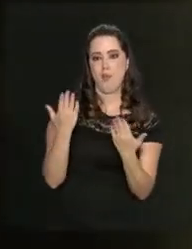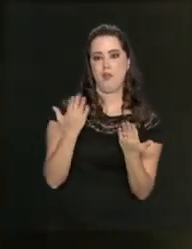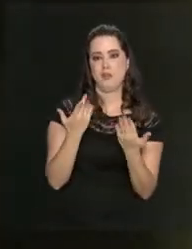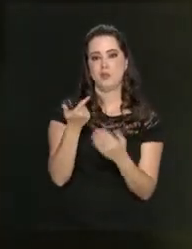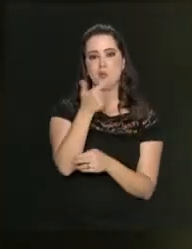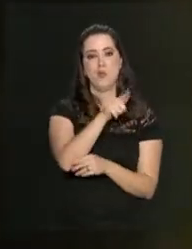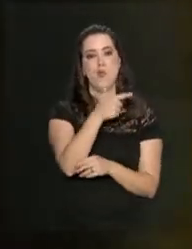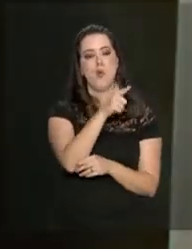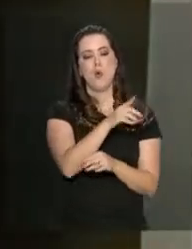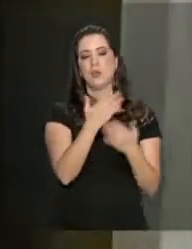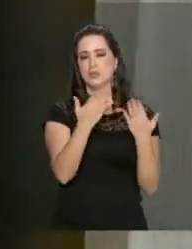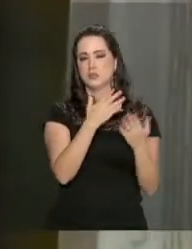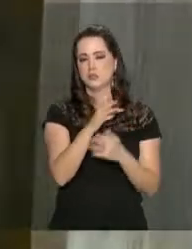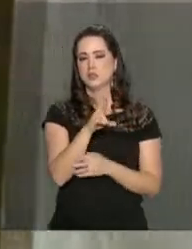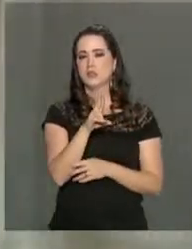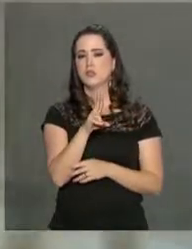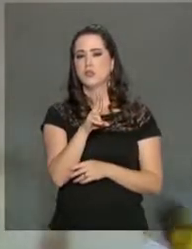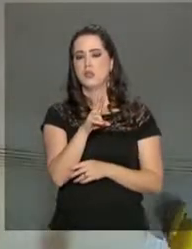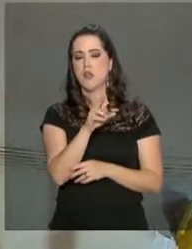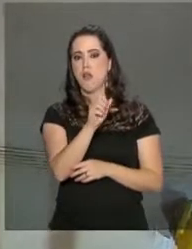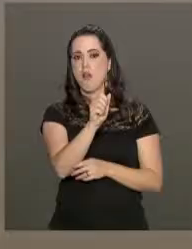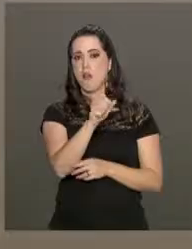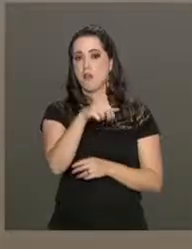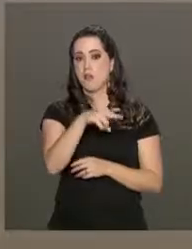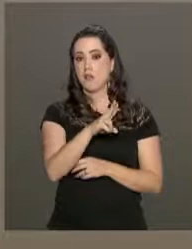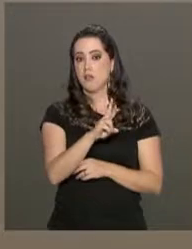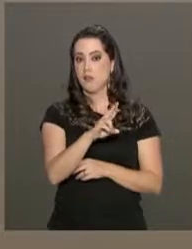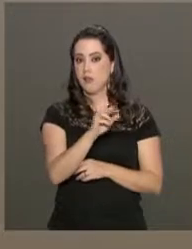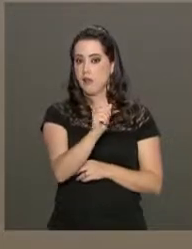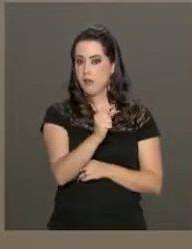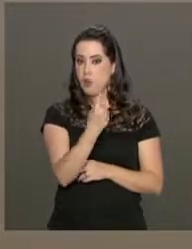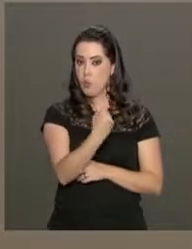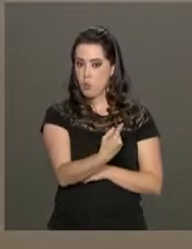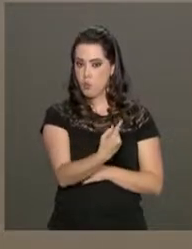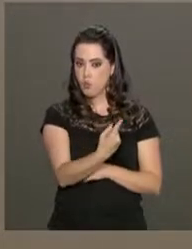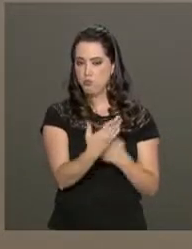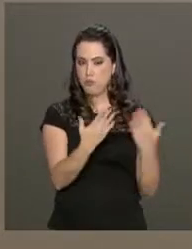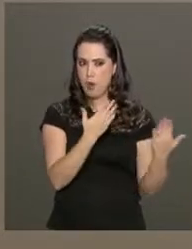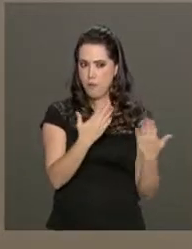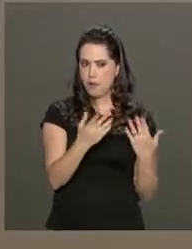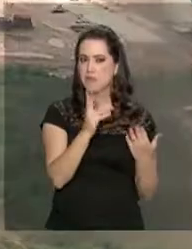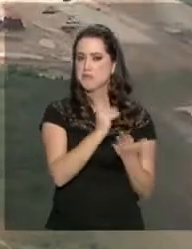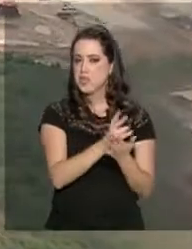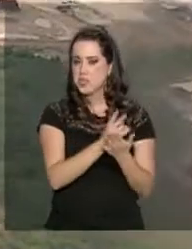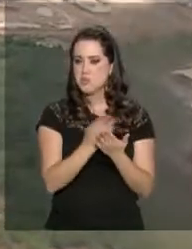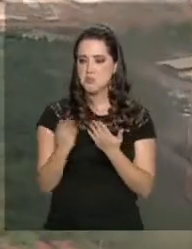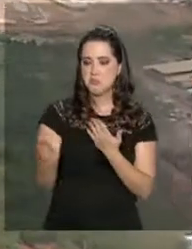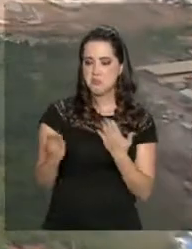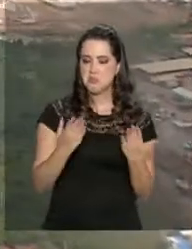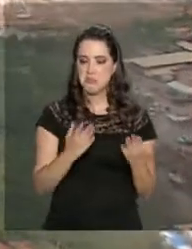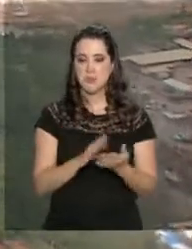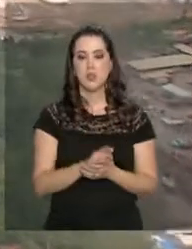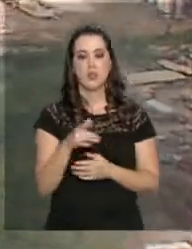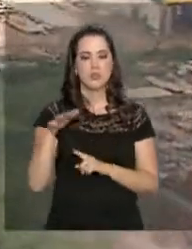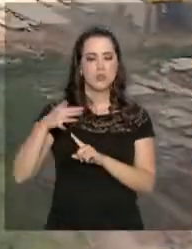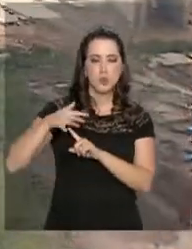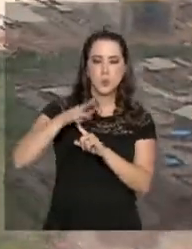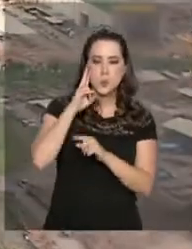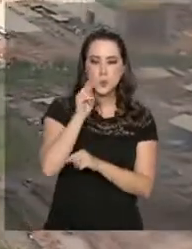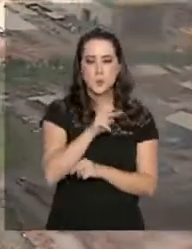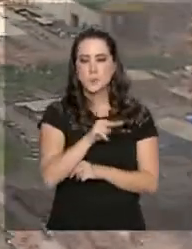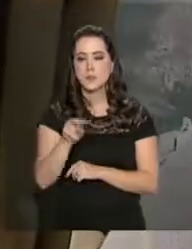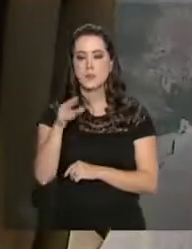produção de energia da usina de angra 1 por exemplo nossa equipe sobrevoou a área para conhecer um pouco mais sobre esse grande